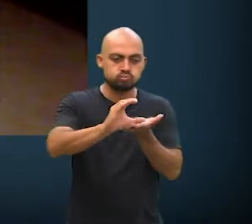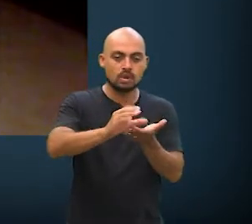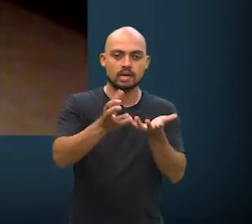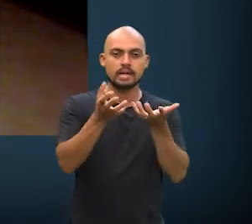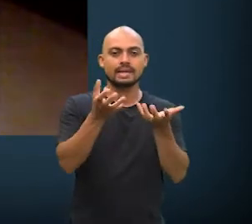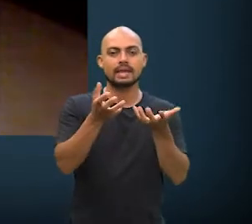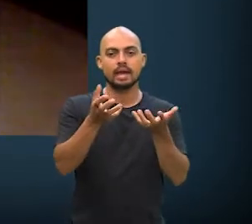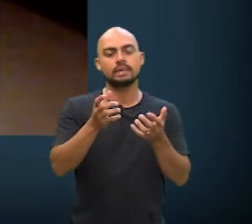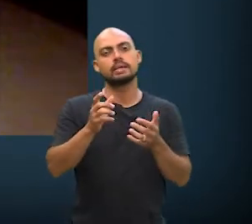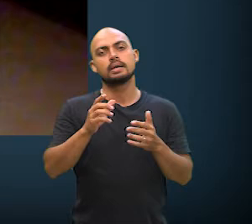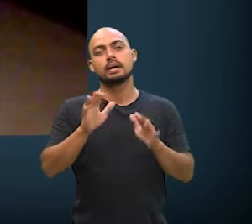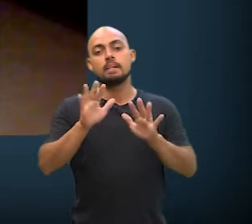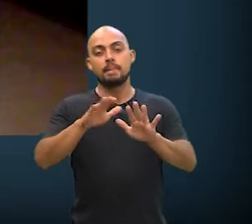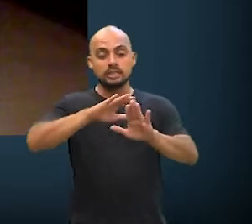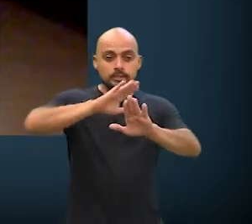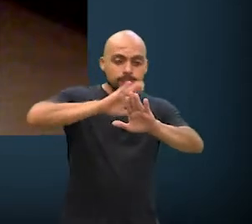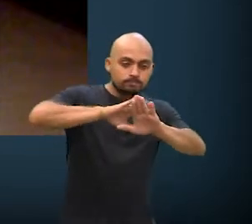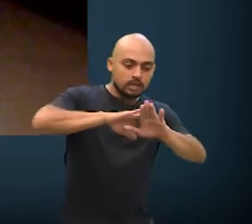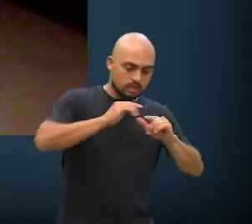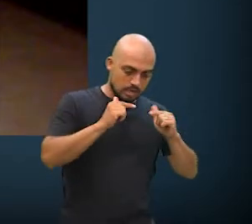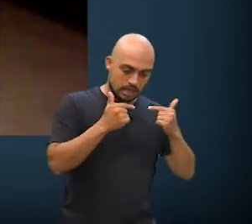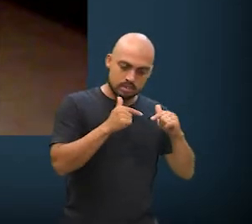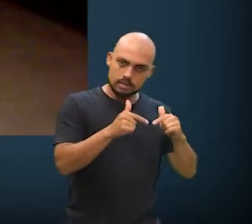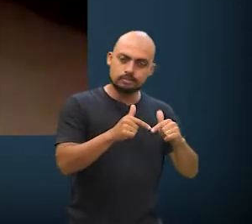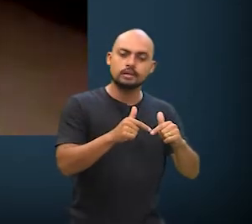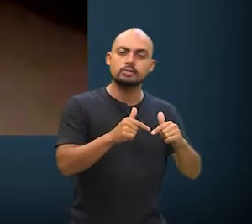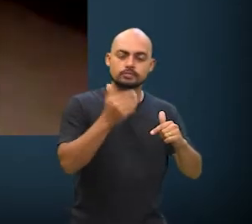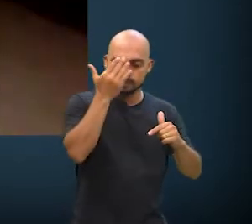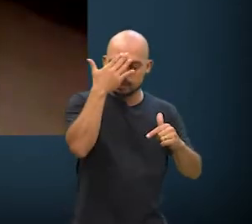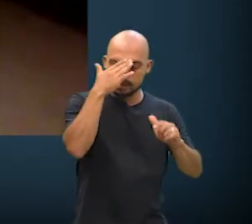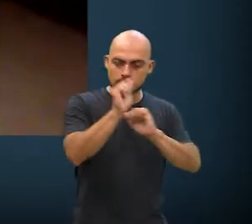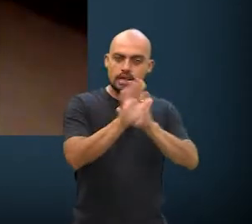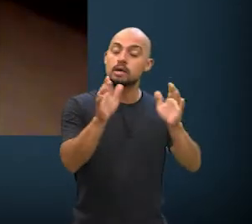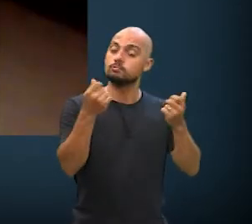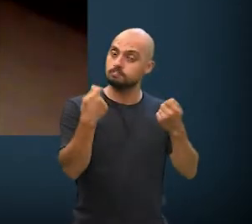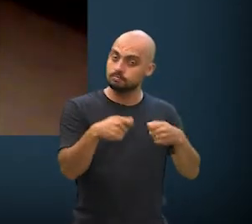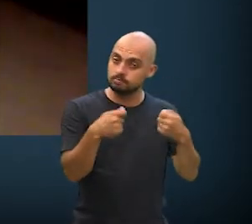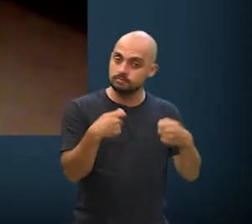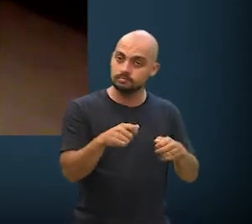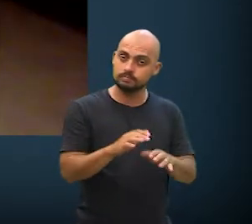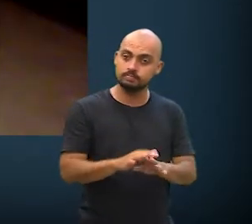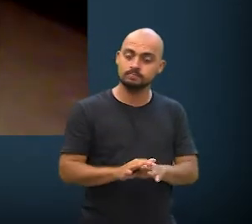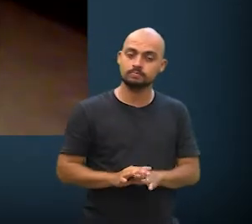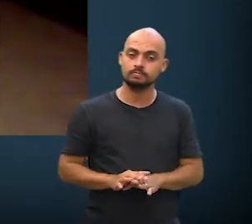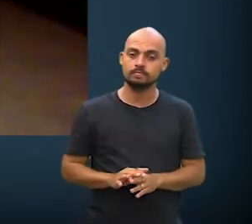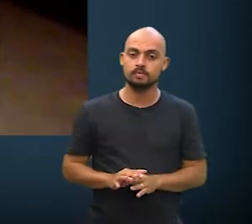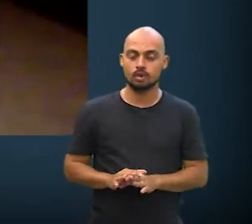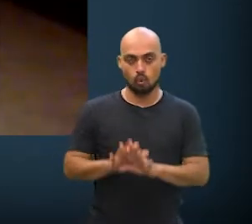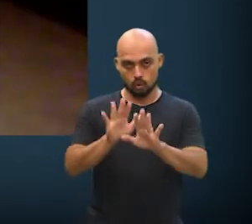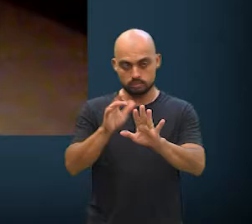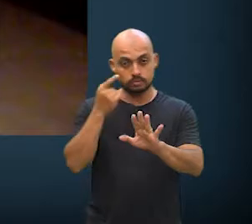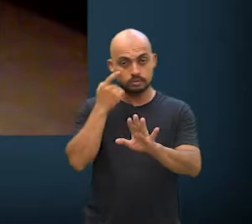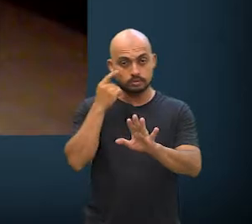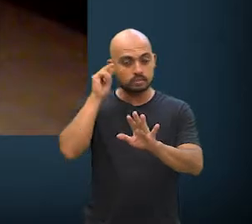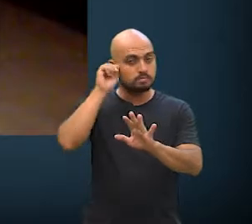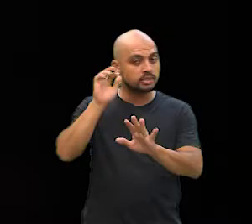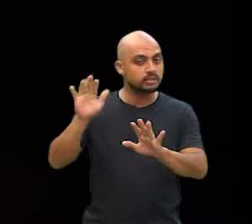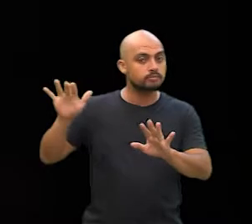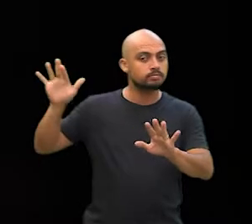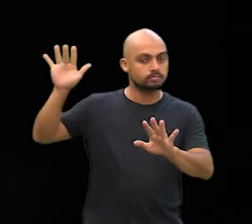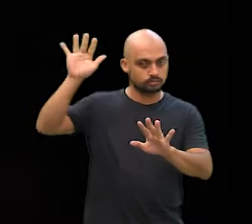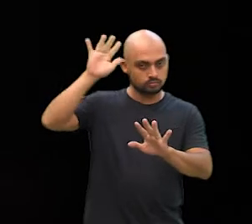todo um trabalho que a gente tem que entender por trás disso, né? Imagina o seguinte, você tem a sua